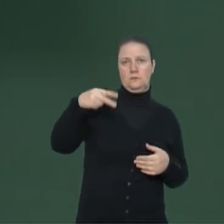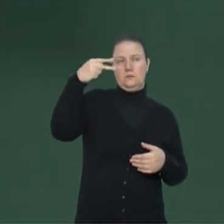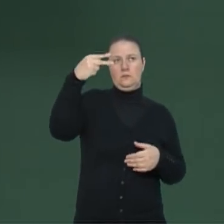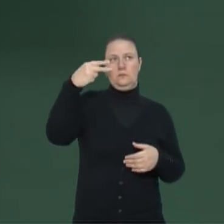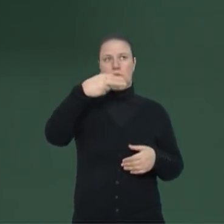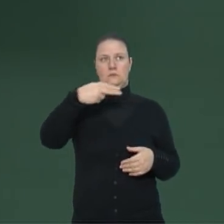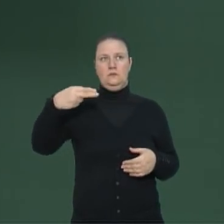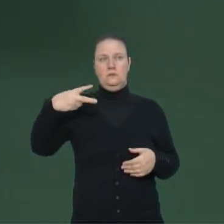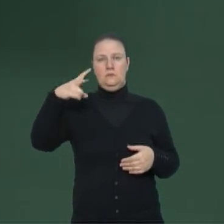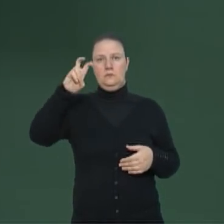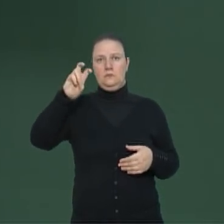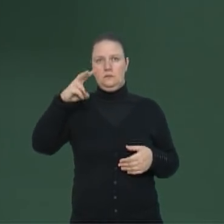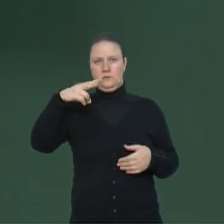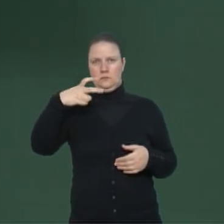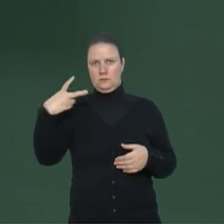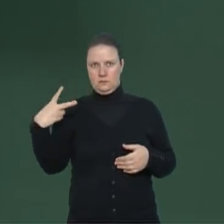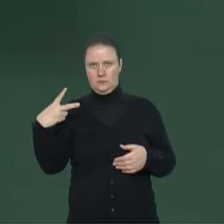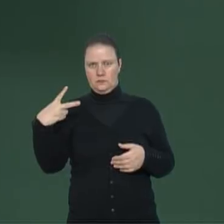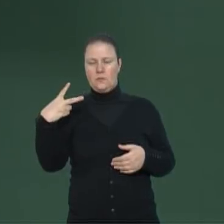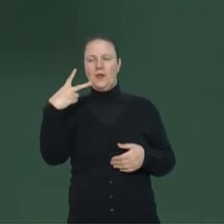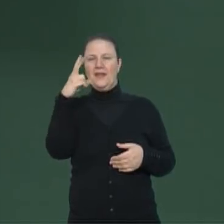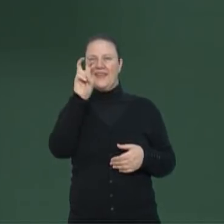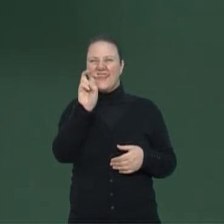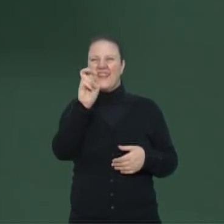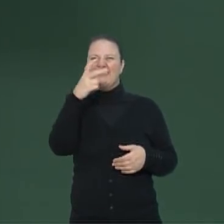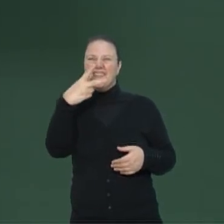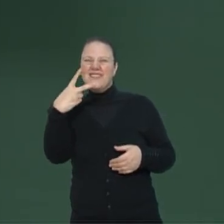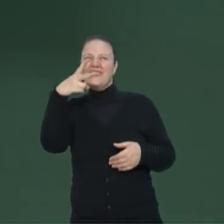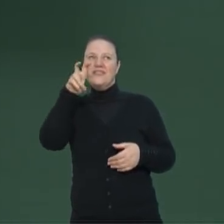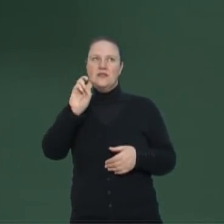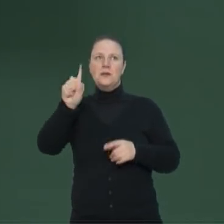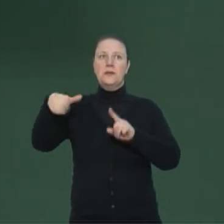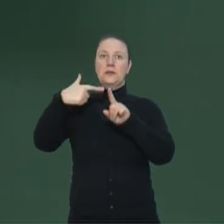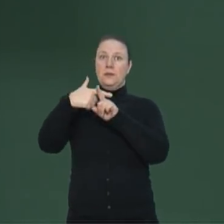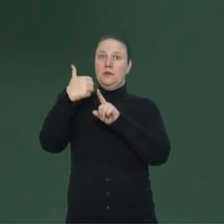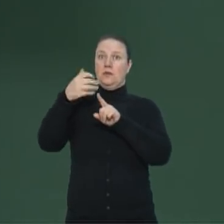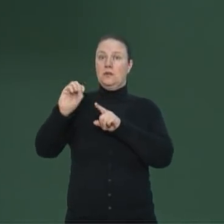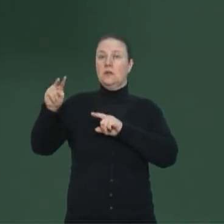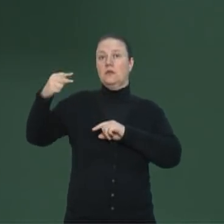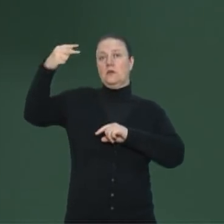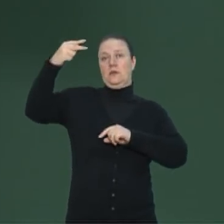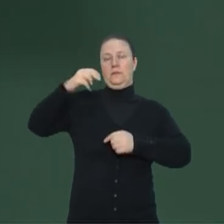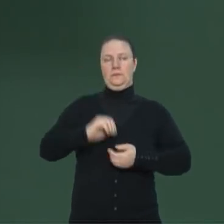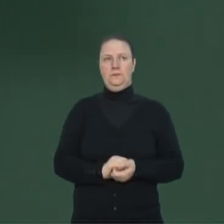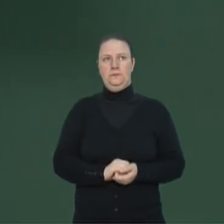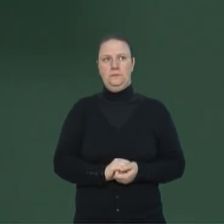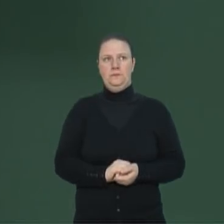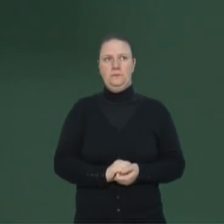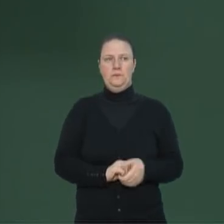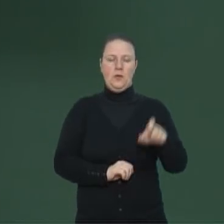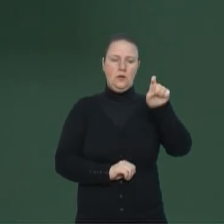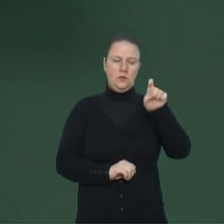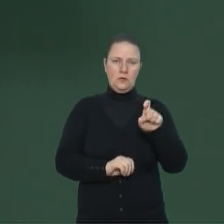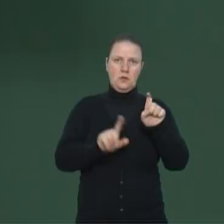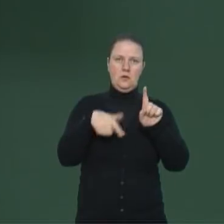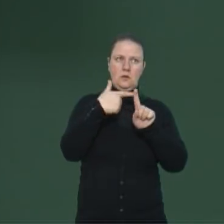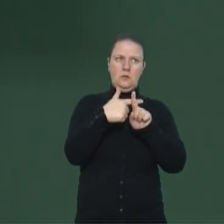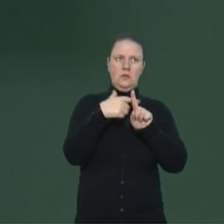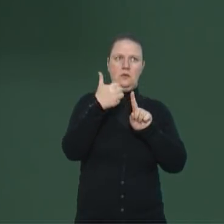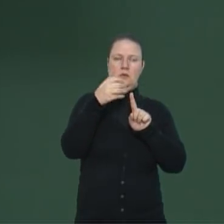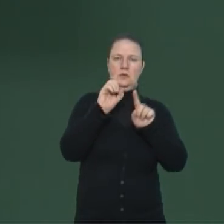quadrado depois do igual, ok? Então ficou x ao quadrado mais 20x mais 10 ao quadrado, igual